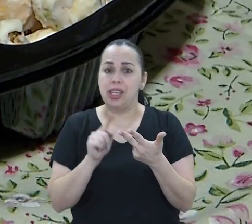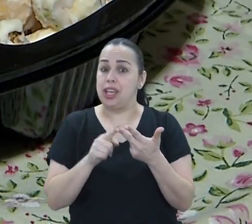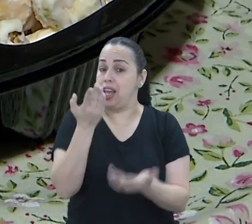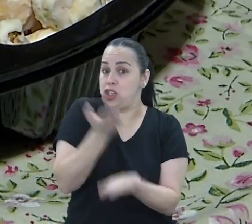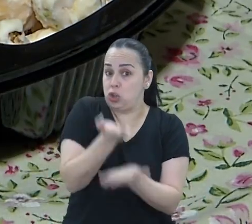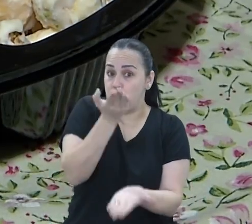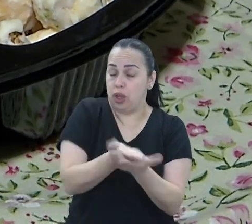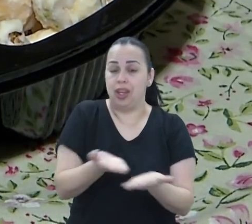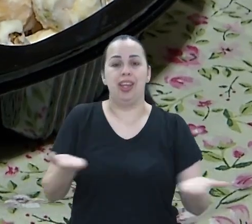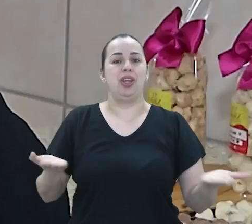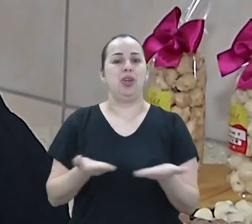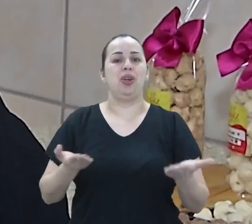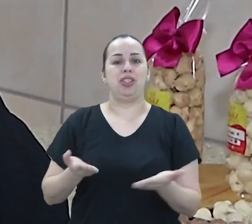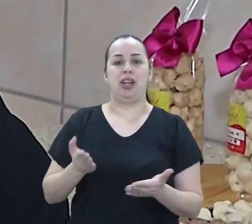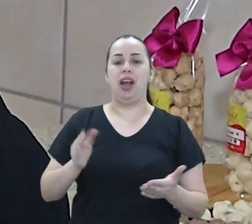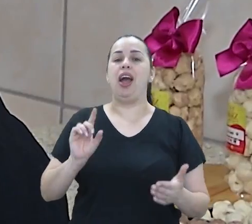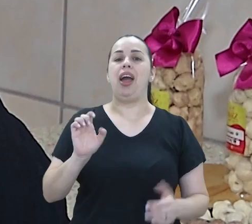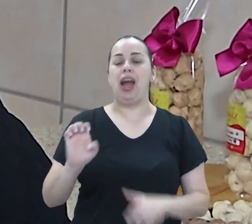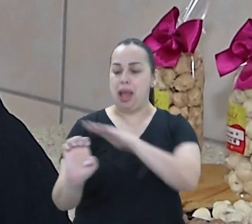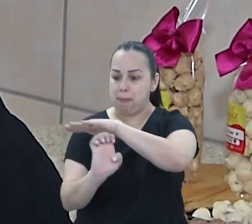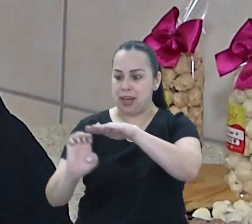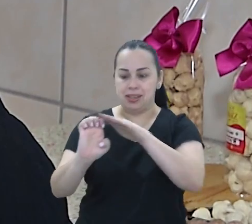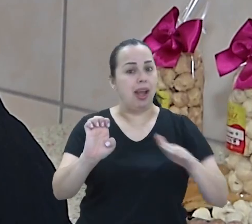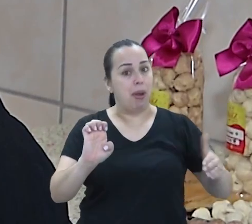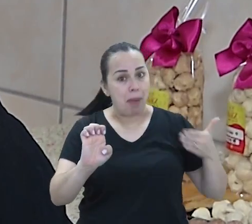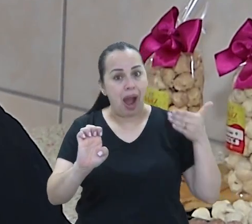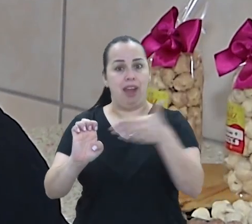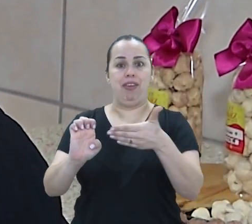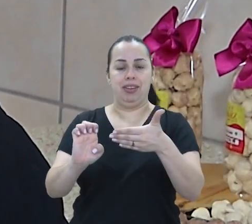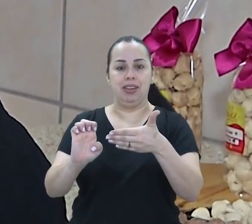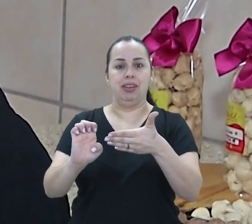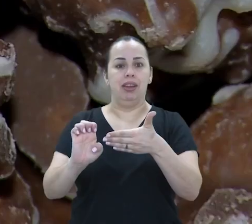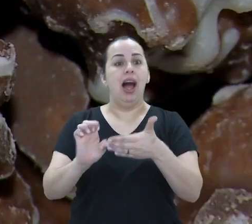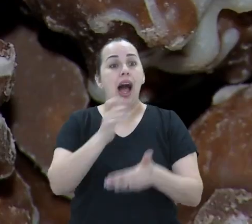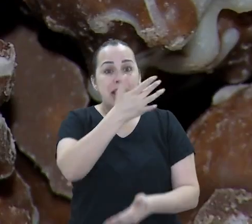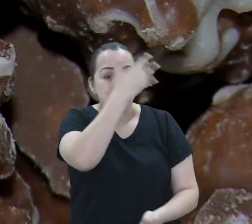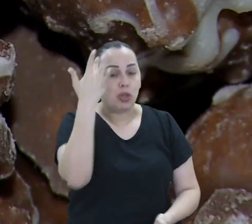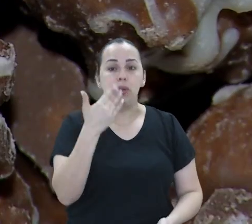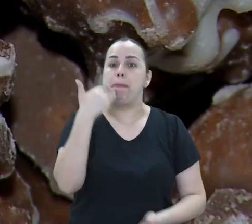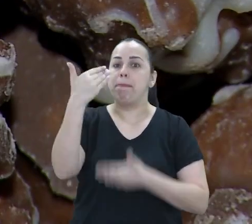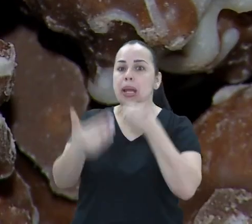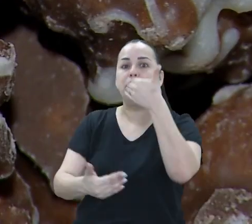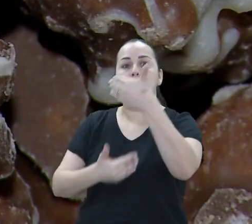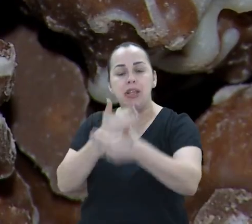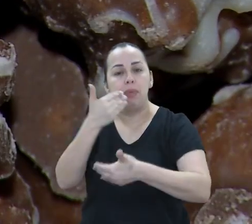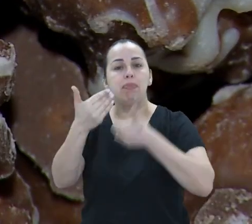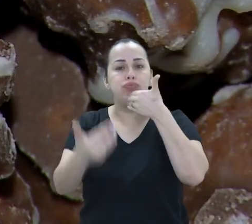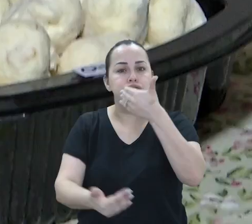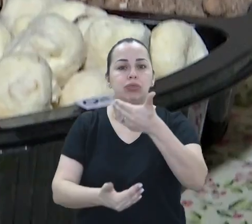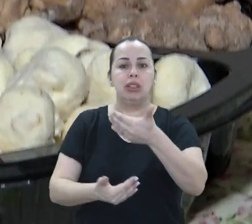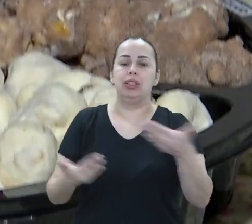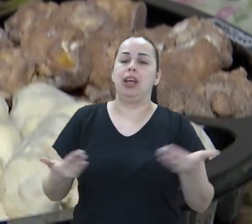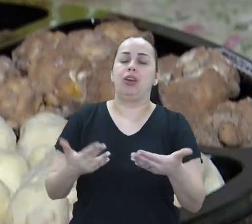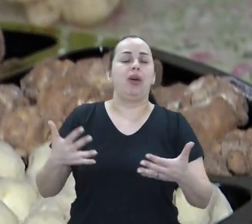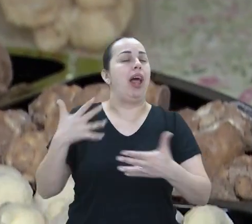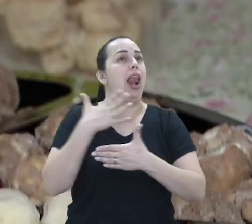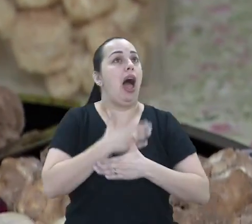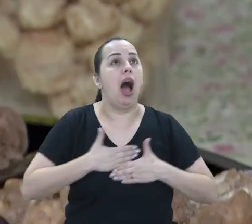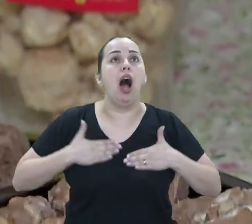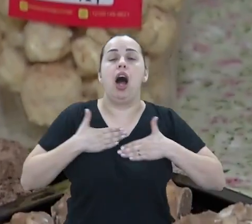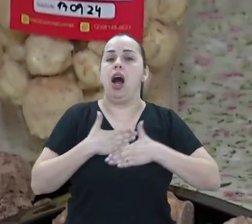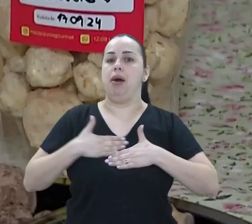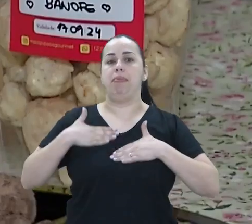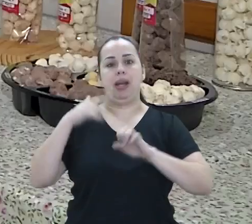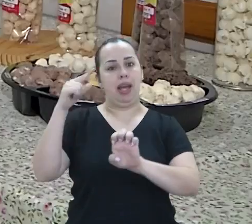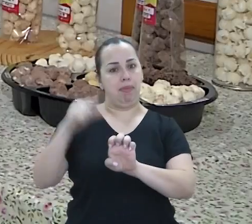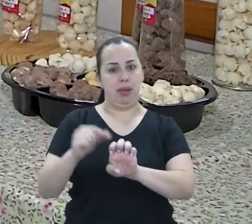cursos, estudou produtos e hoje já é uma referência regional. Recebe várias encomendas. Empreender virou